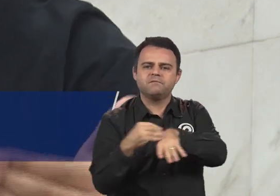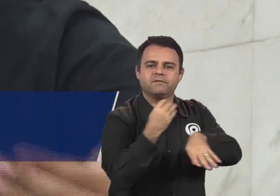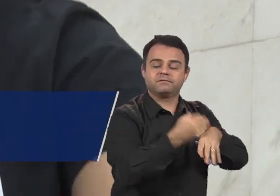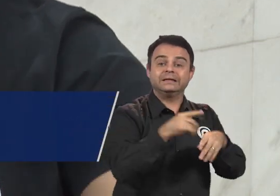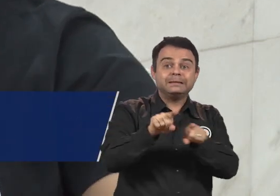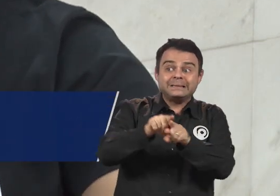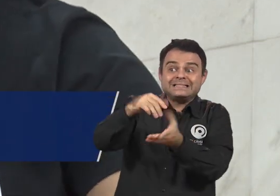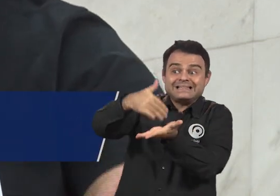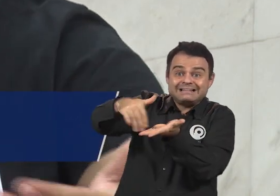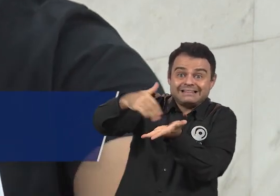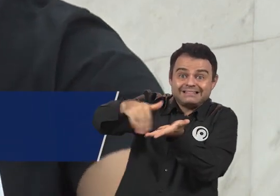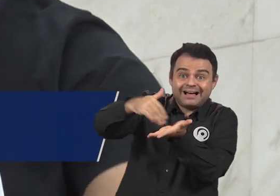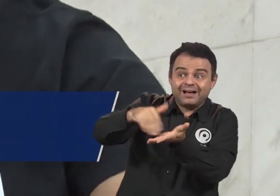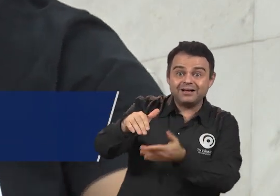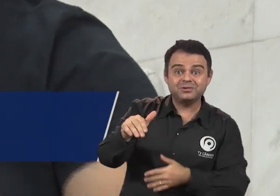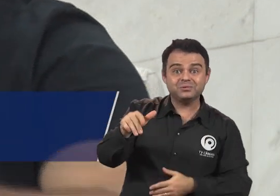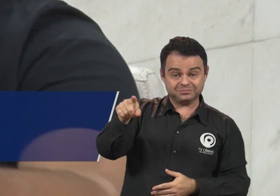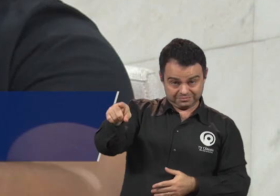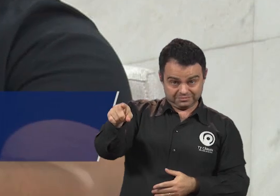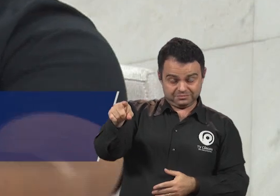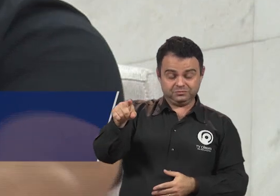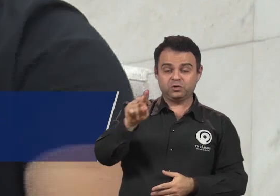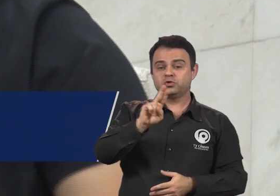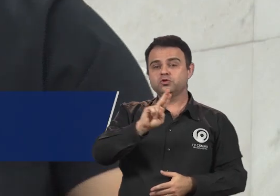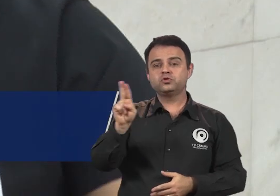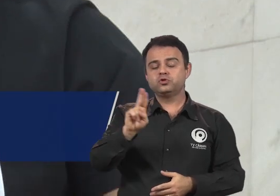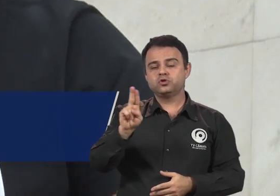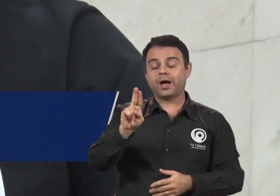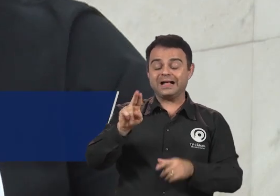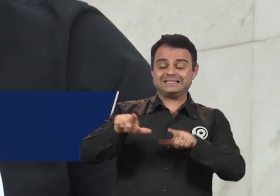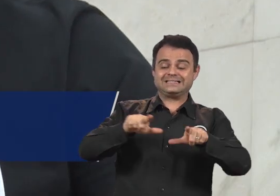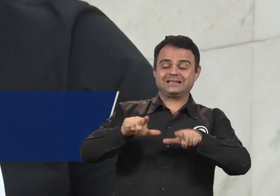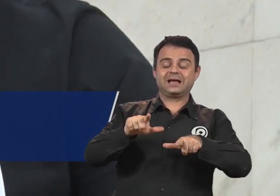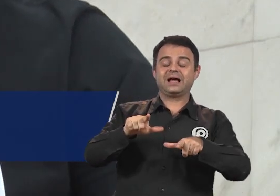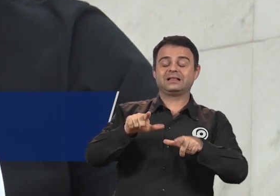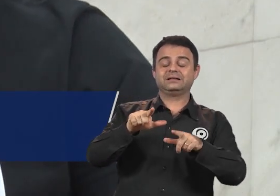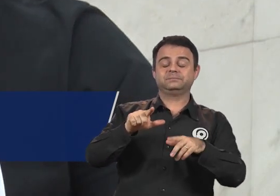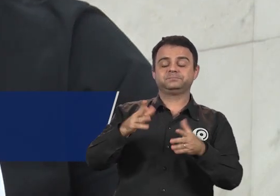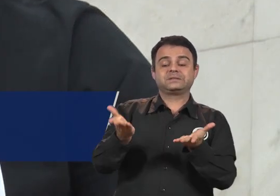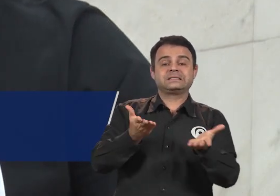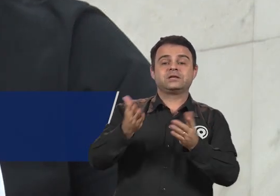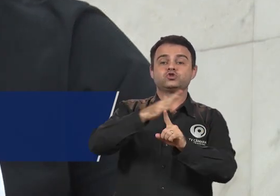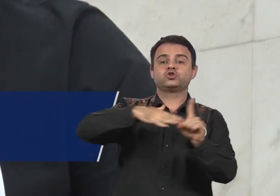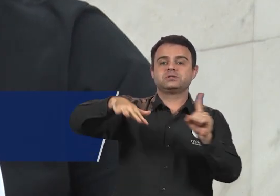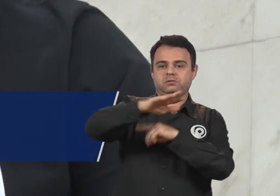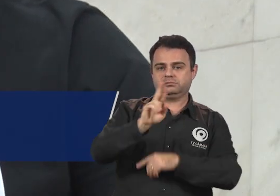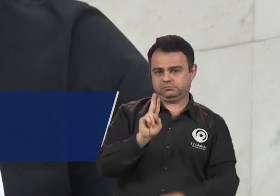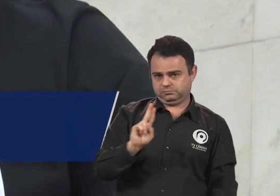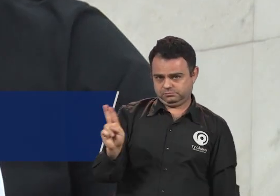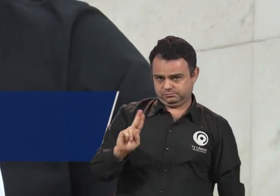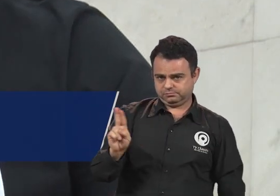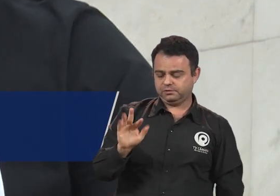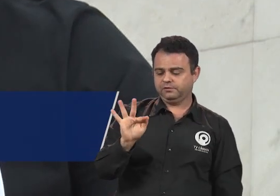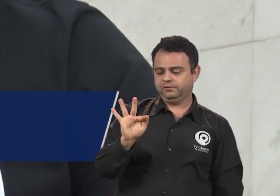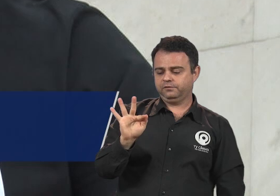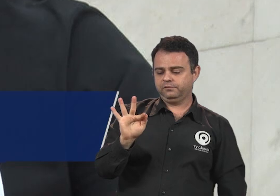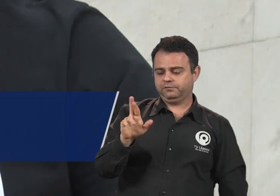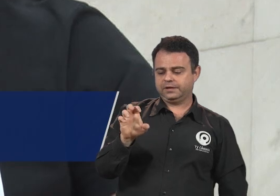filhos com TEA, posso até citar o nome, o secretário da Assistência Social, o doutor